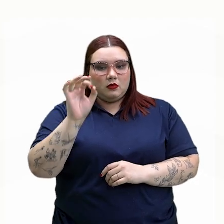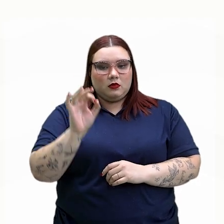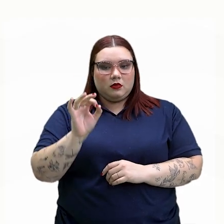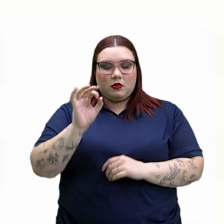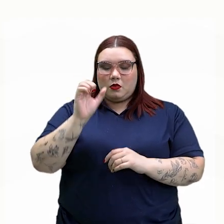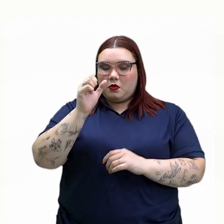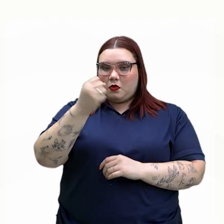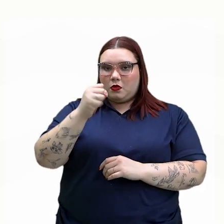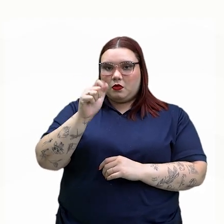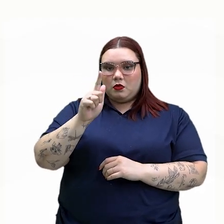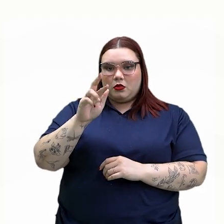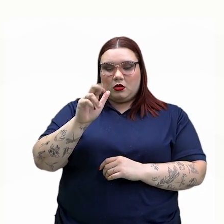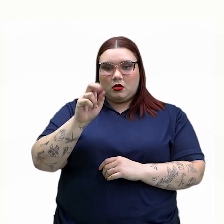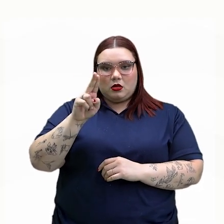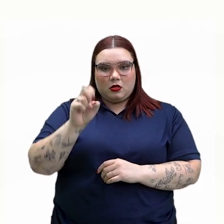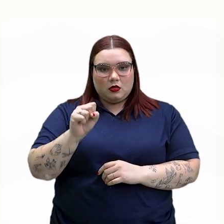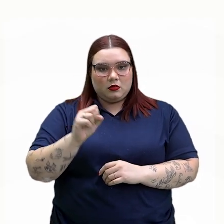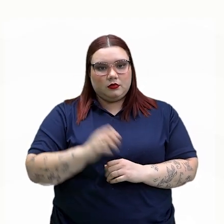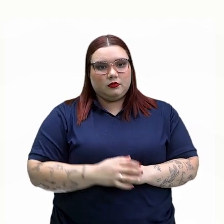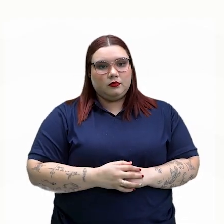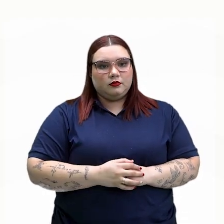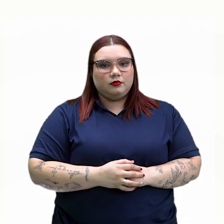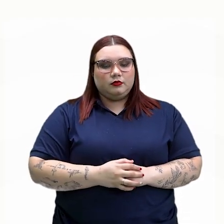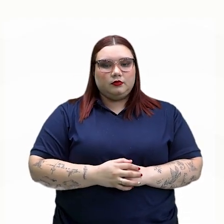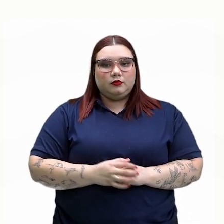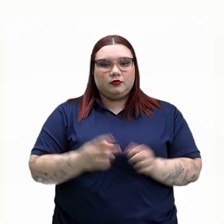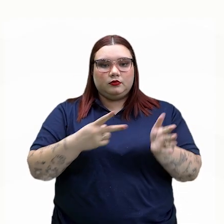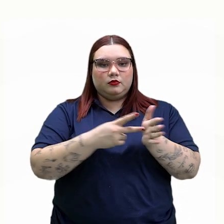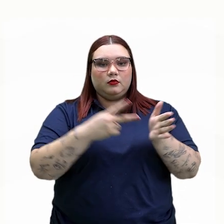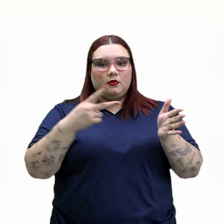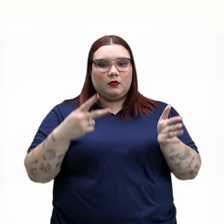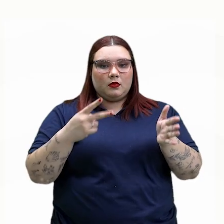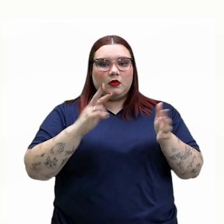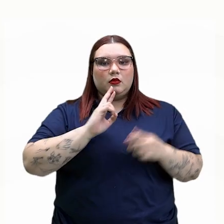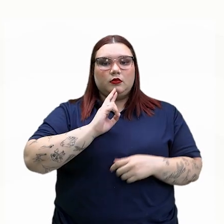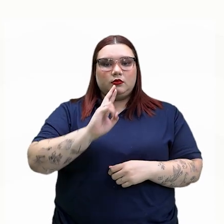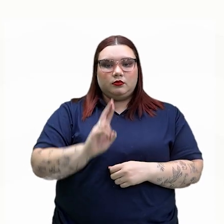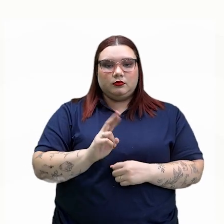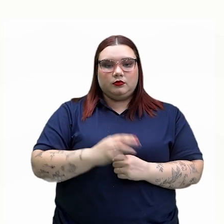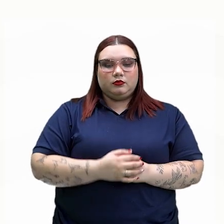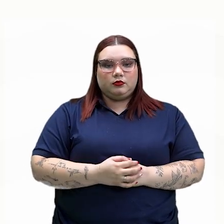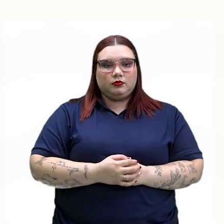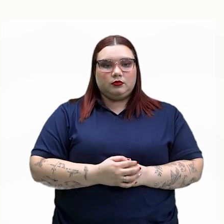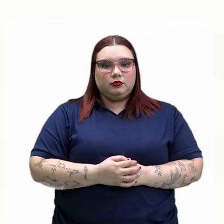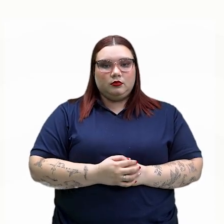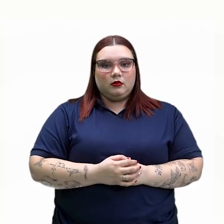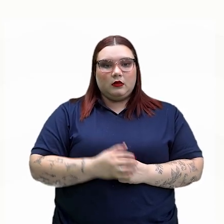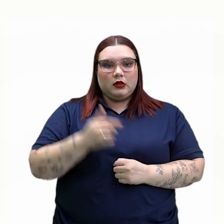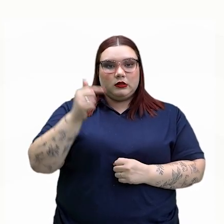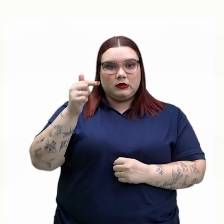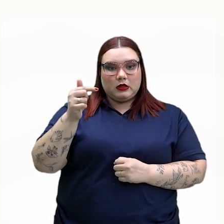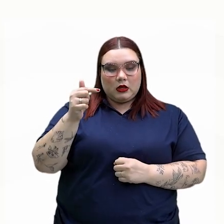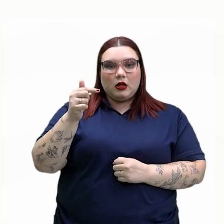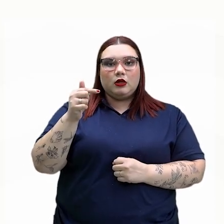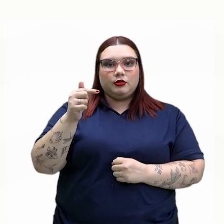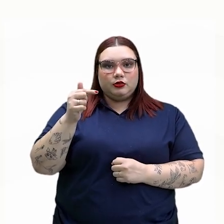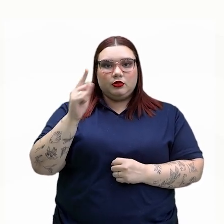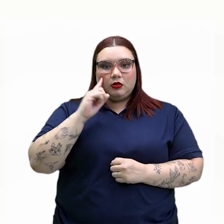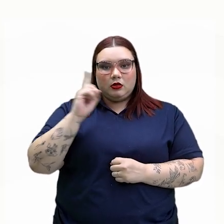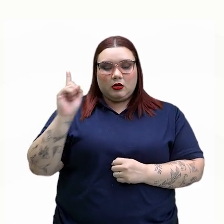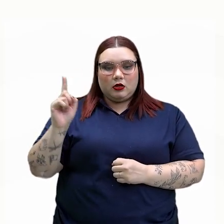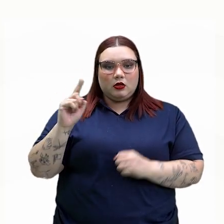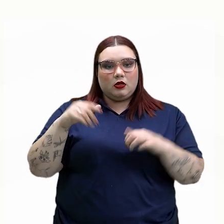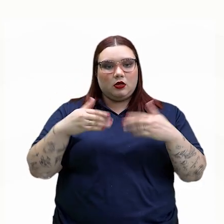28,8 graus. Beleza? O segundo resultado aparece 7 vezes lá na